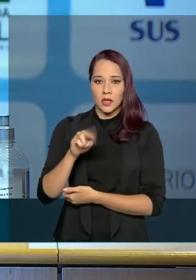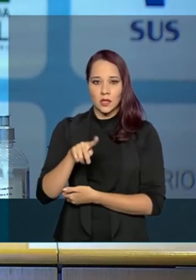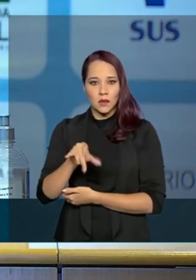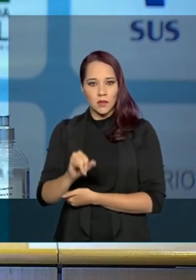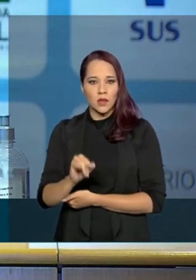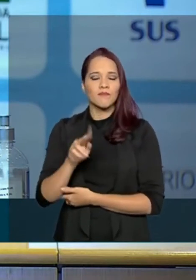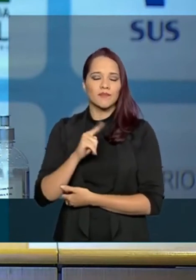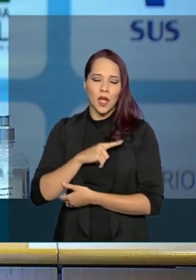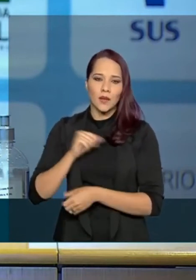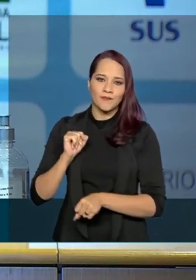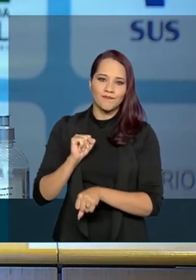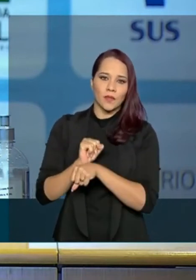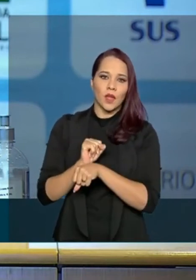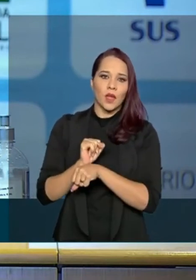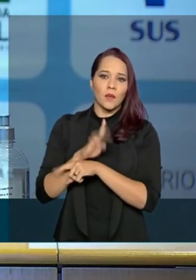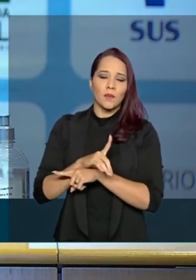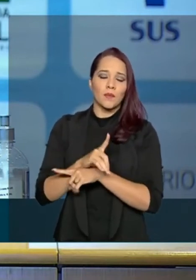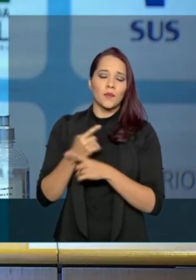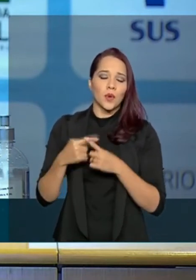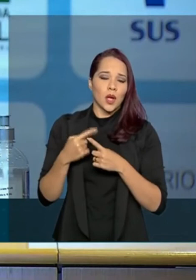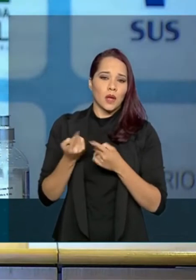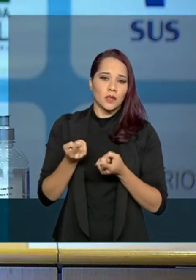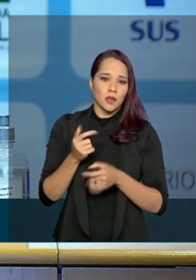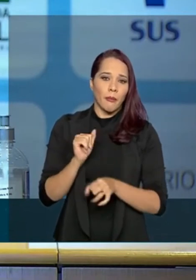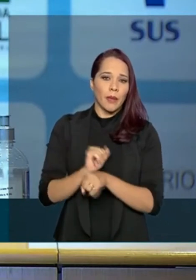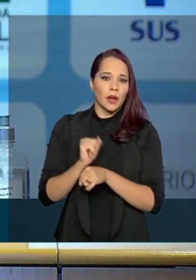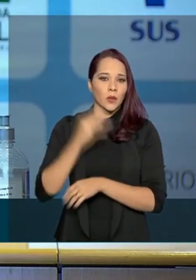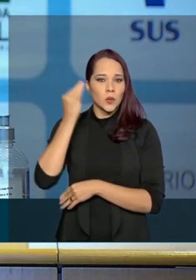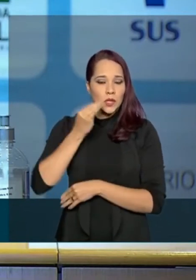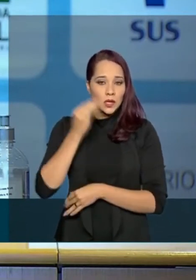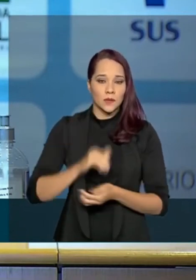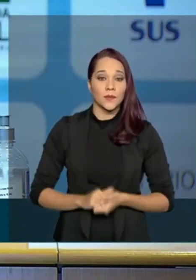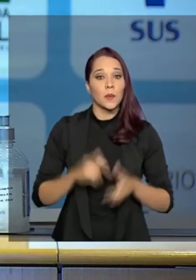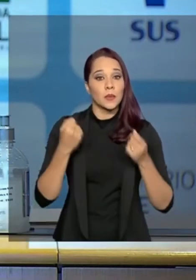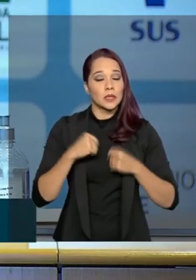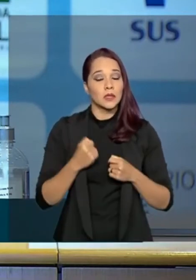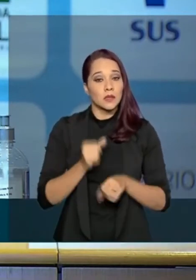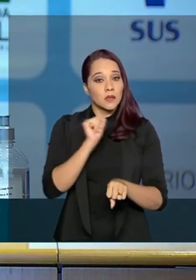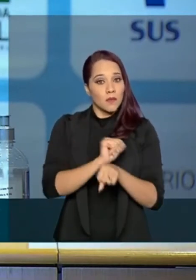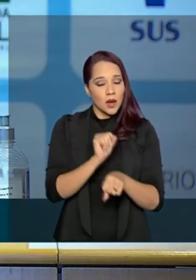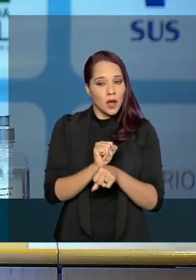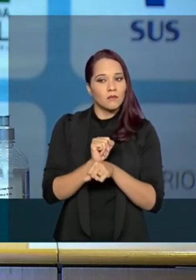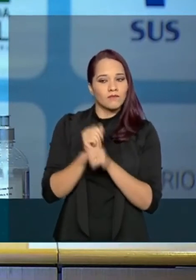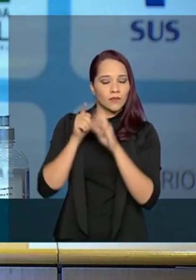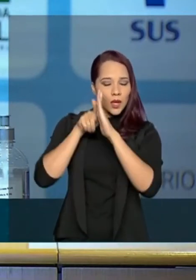está impactado em razão da suspensão dos testes. É preciso aguardar e